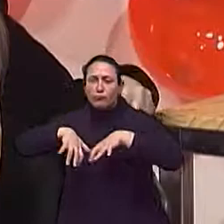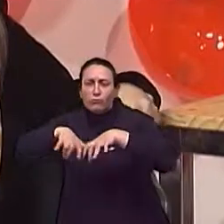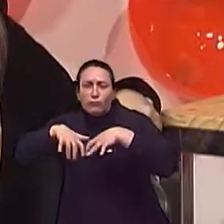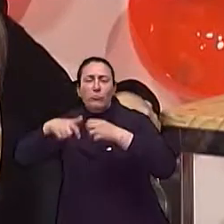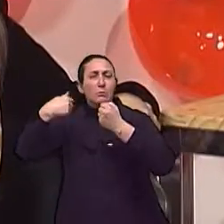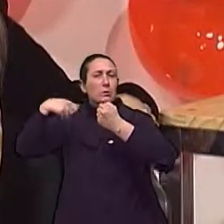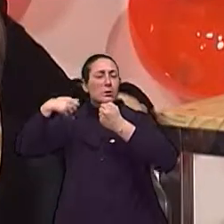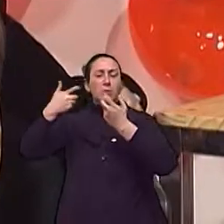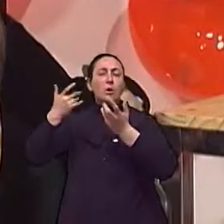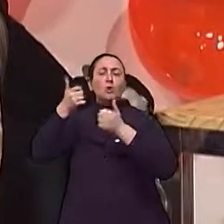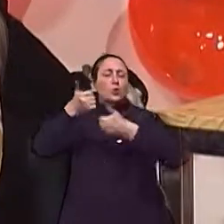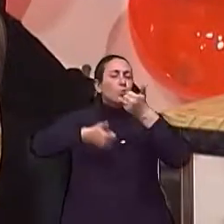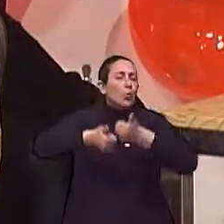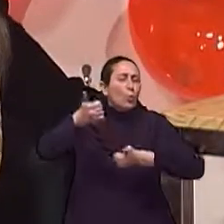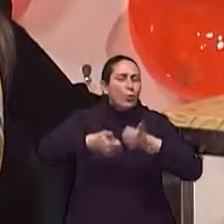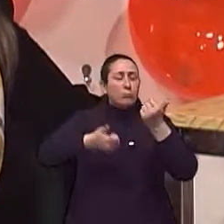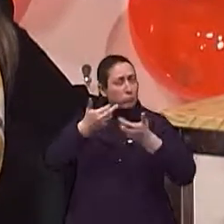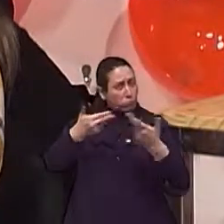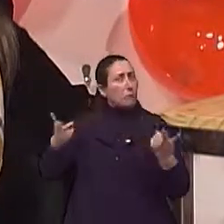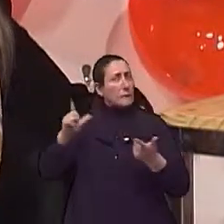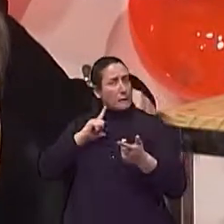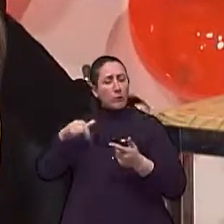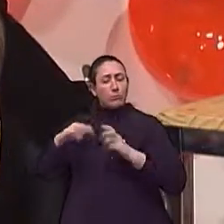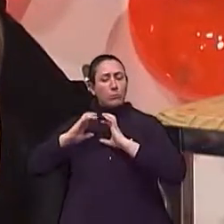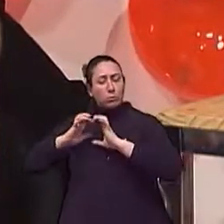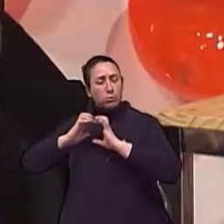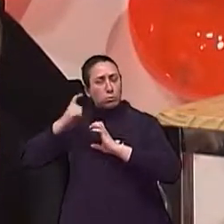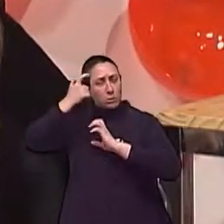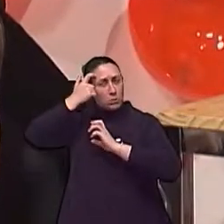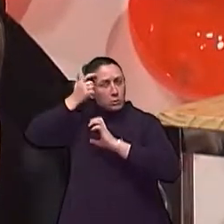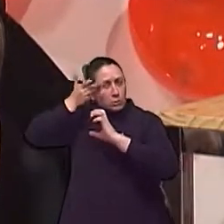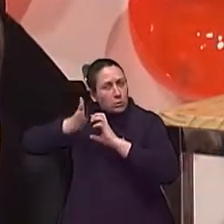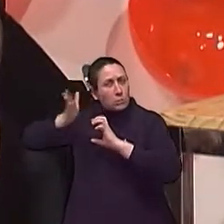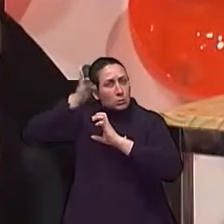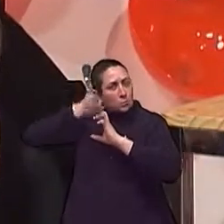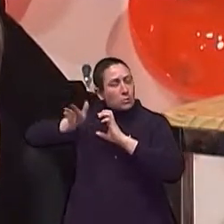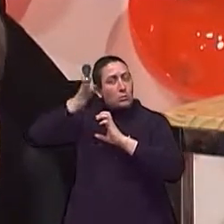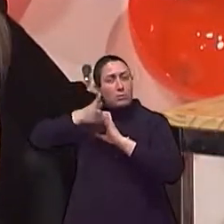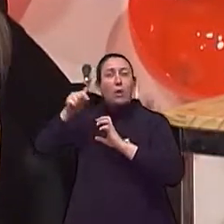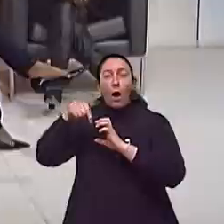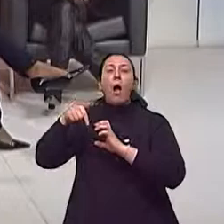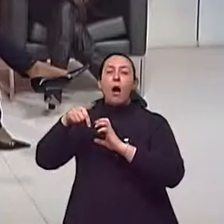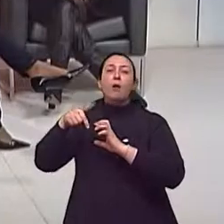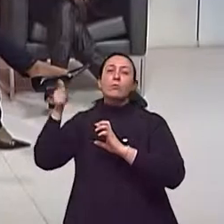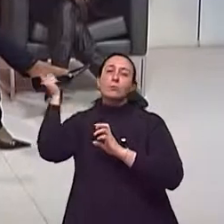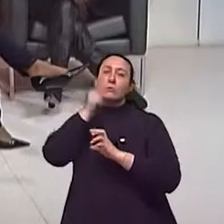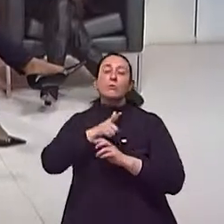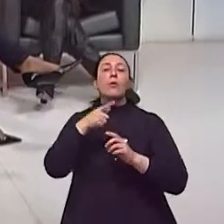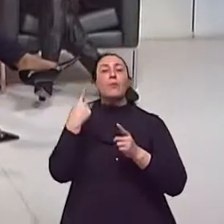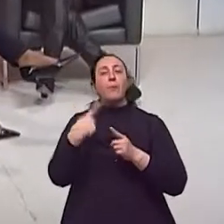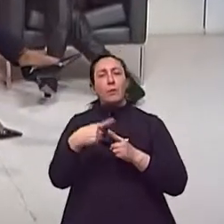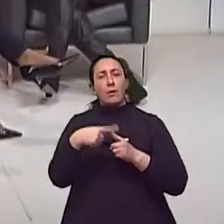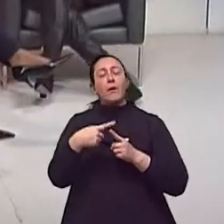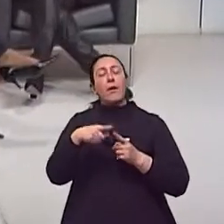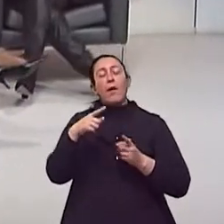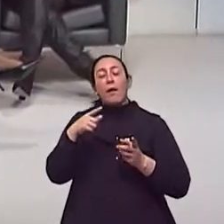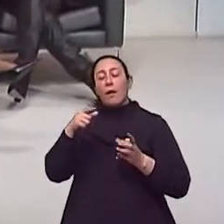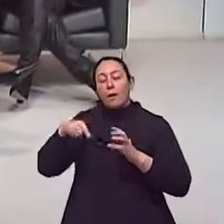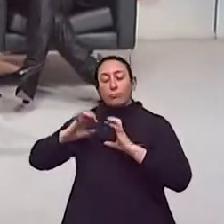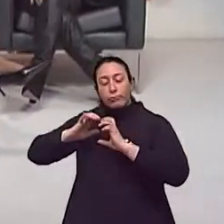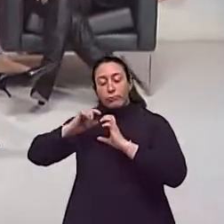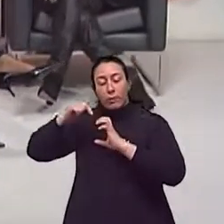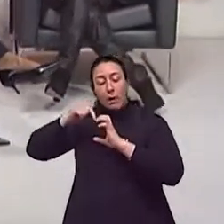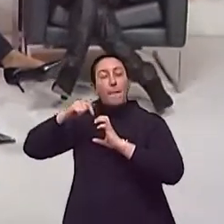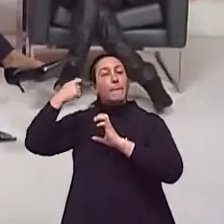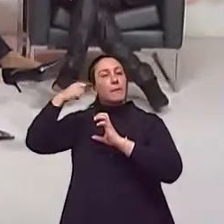tem coisas sendo feitas para treinamento disso Isto é um antídoto pro isolamento exatamente e para o treino cognitivo